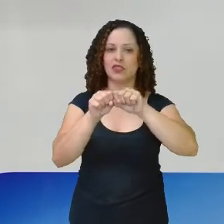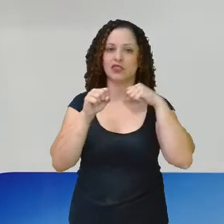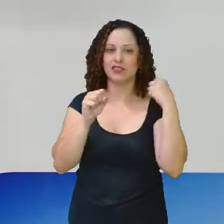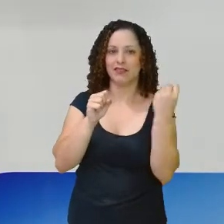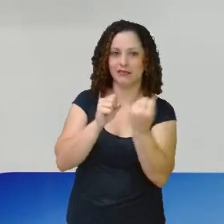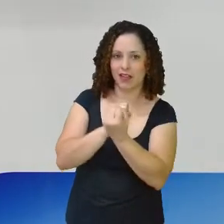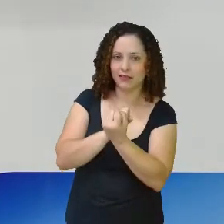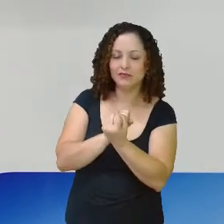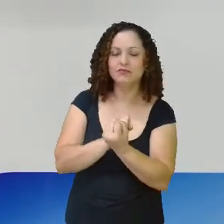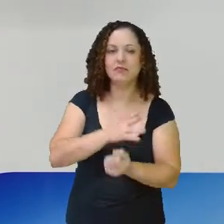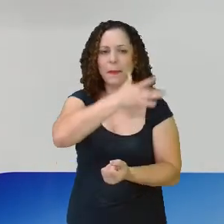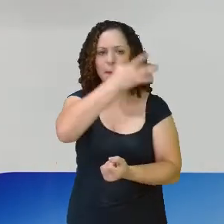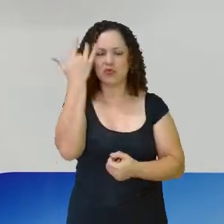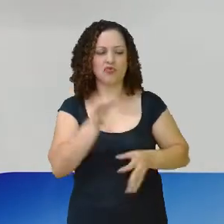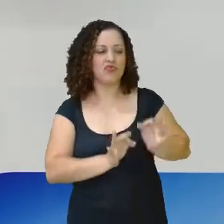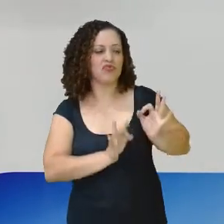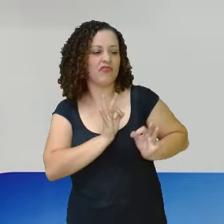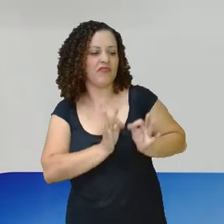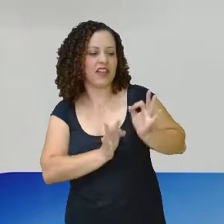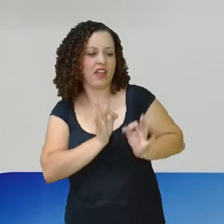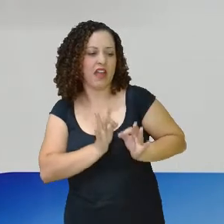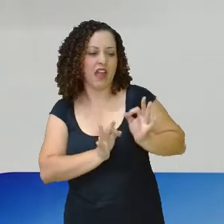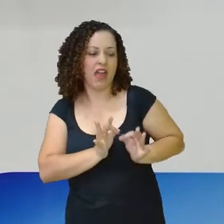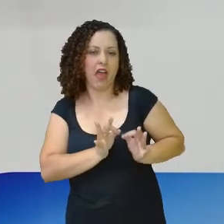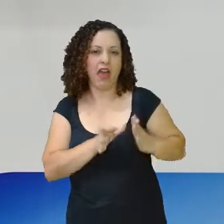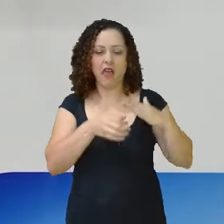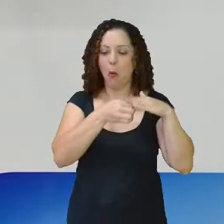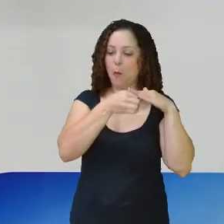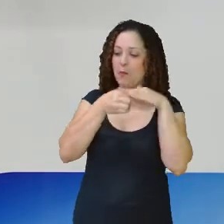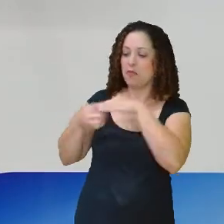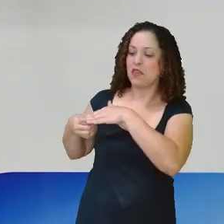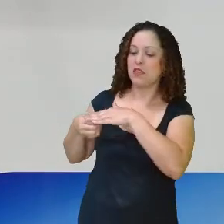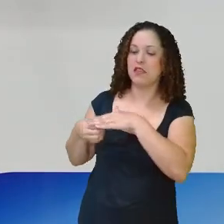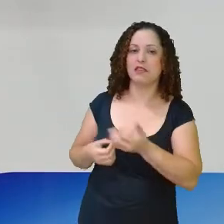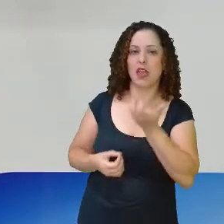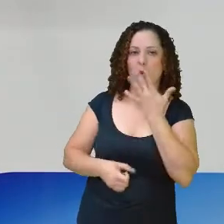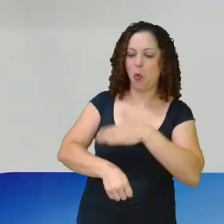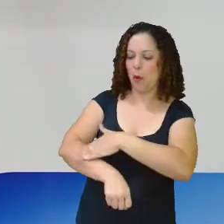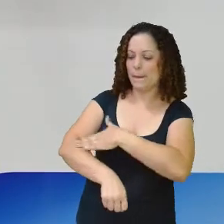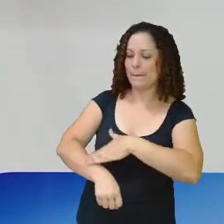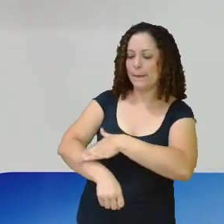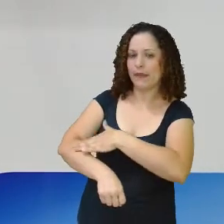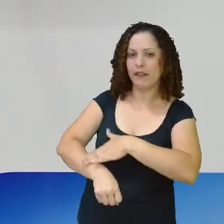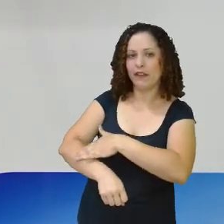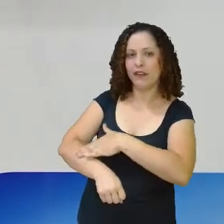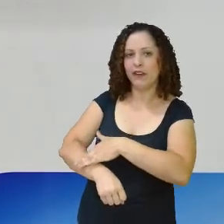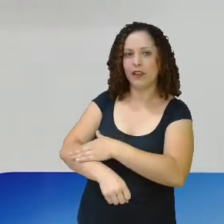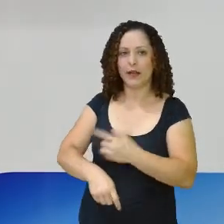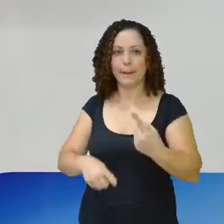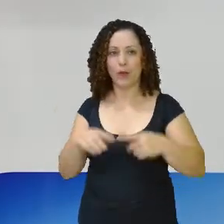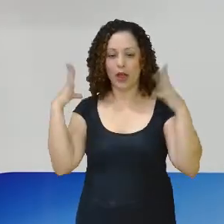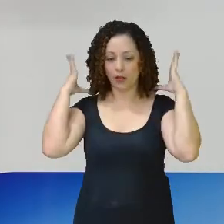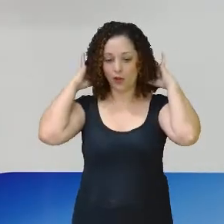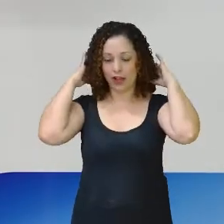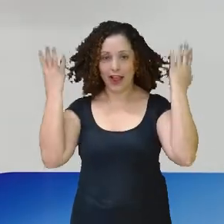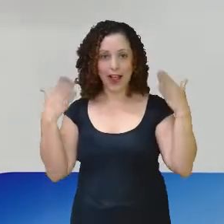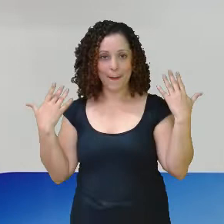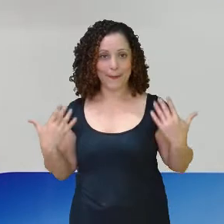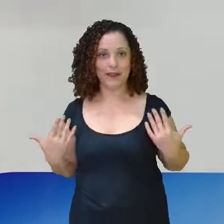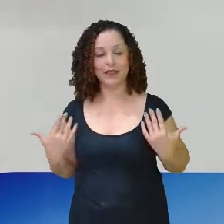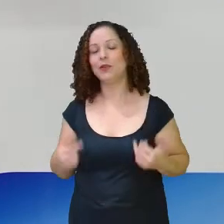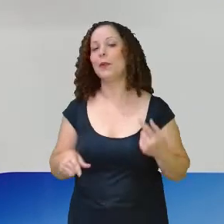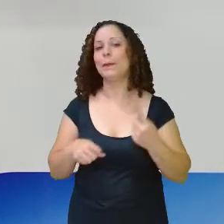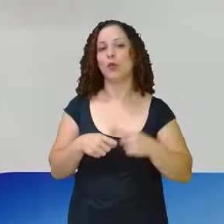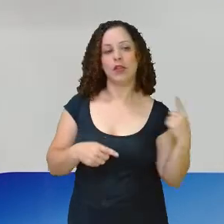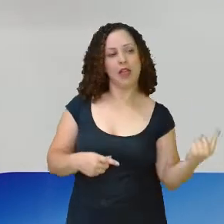ainda justificando o tratamento com outras pessoas por causa do tom de pele, por causa do cabelo, porque